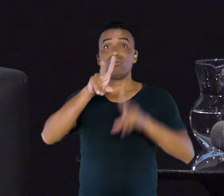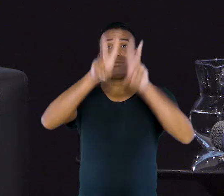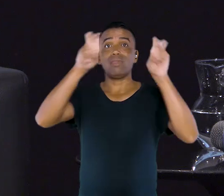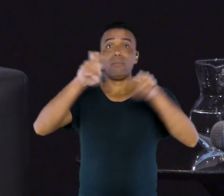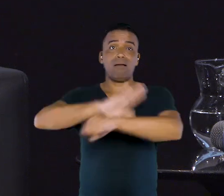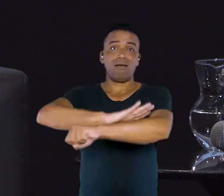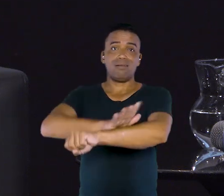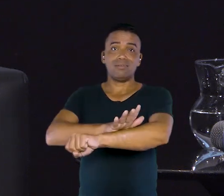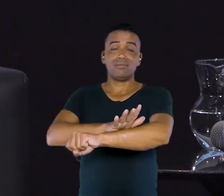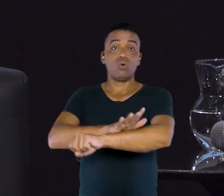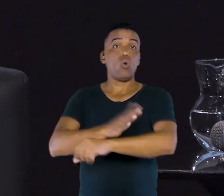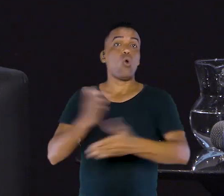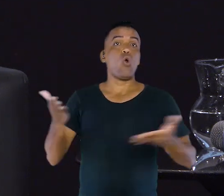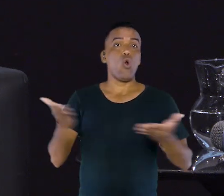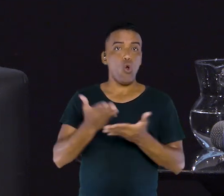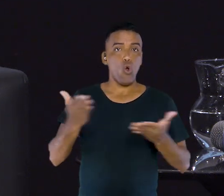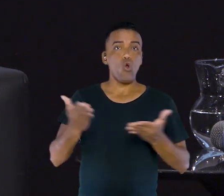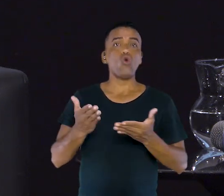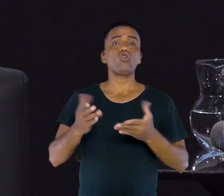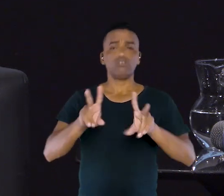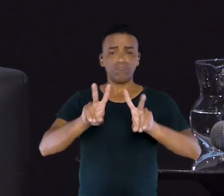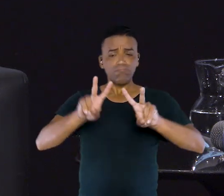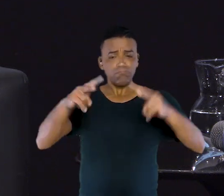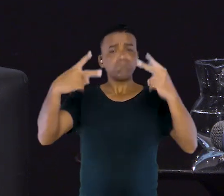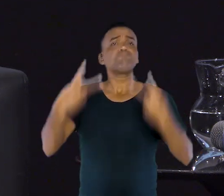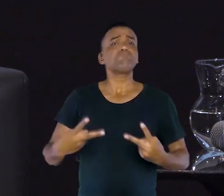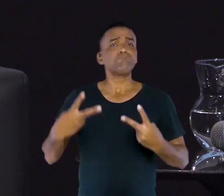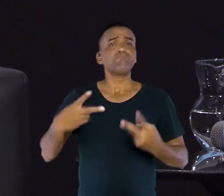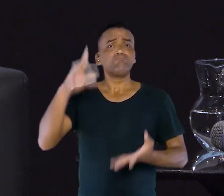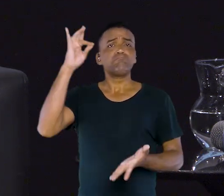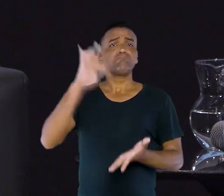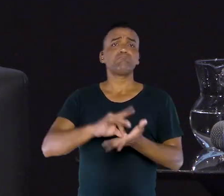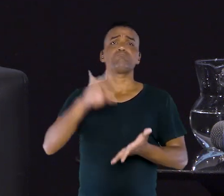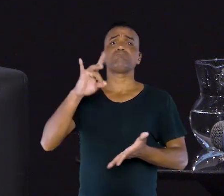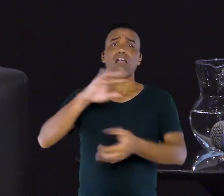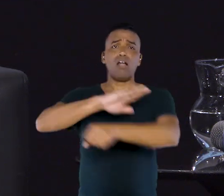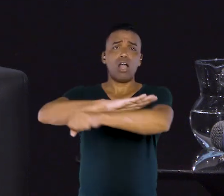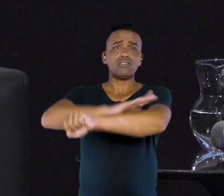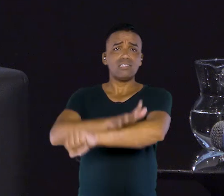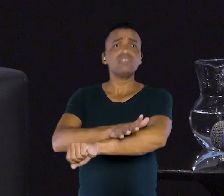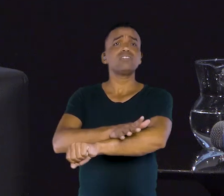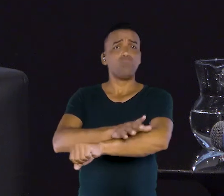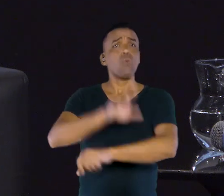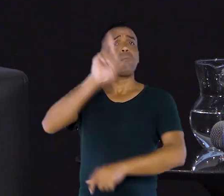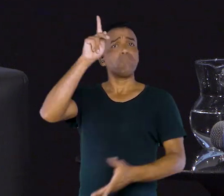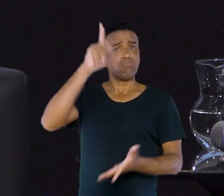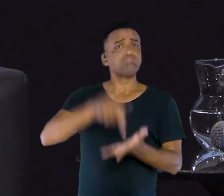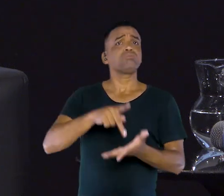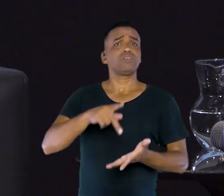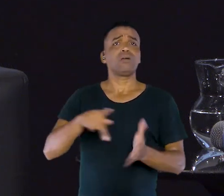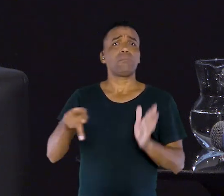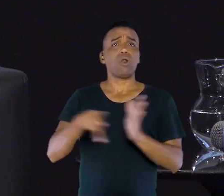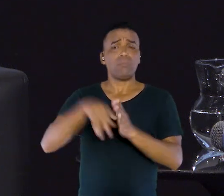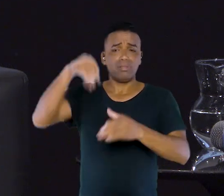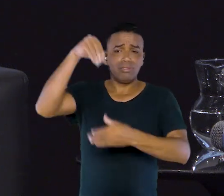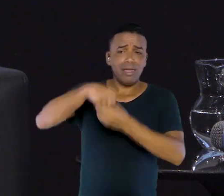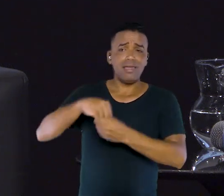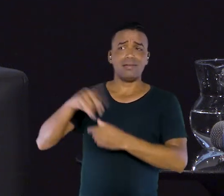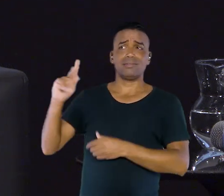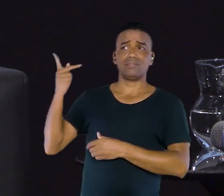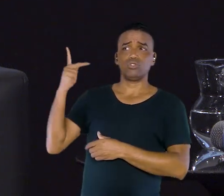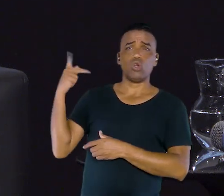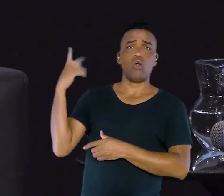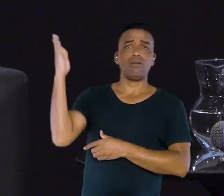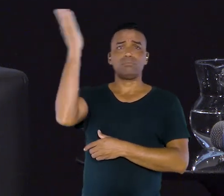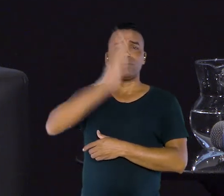por exemplo, como a gente fala hoje em dia, e reconhecer de fato, né, como o racismo é uma coisa que define a nossa história no Brasil,